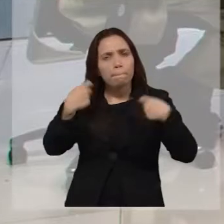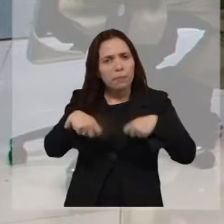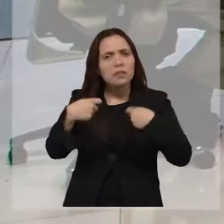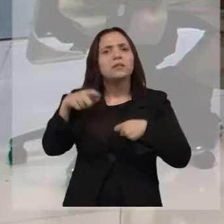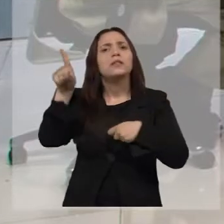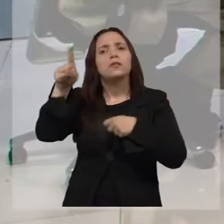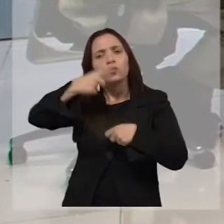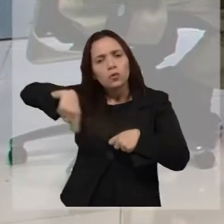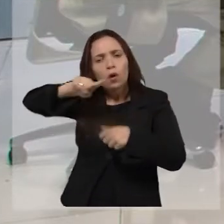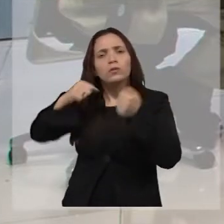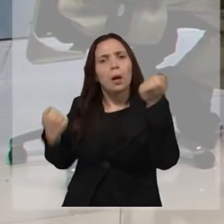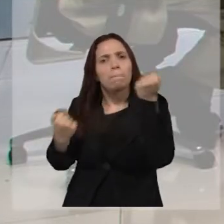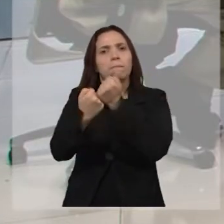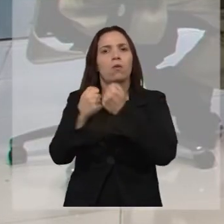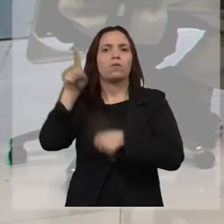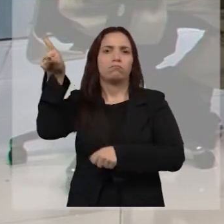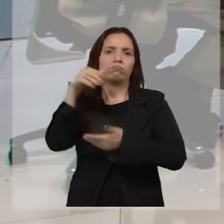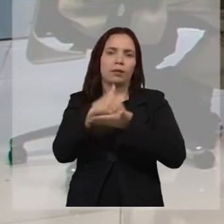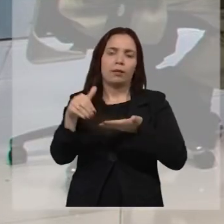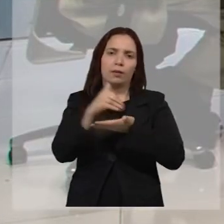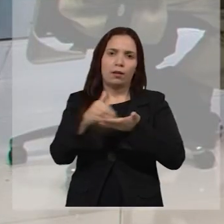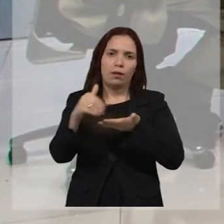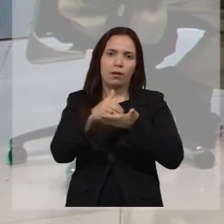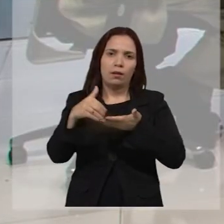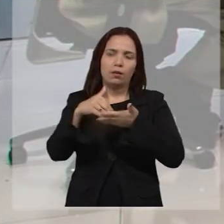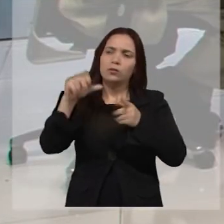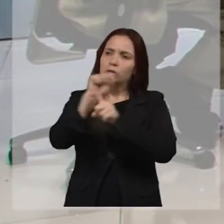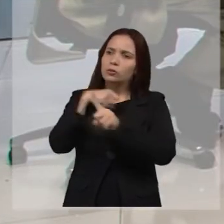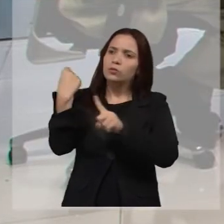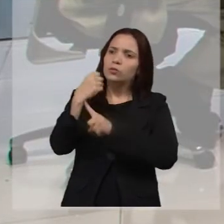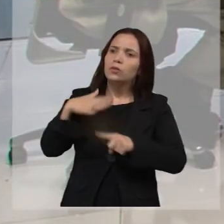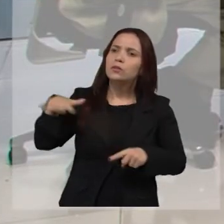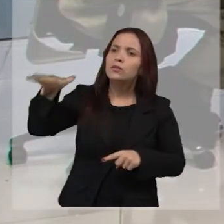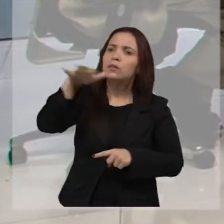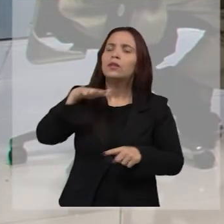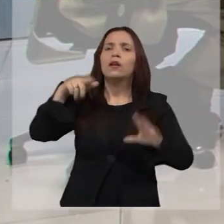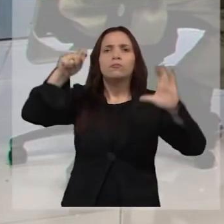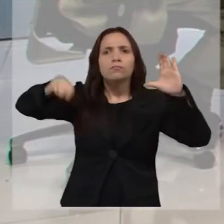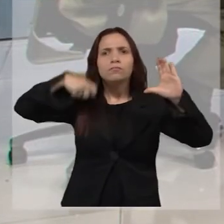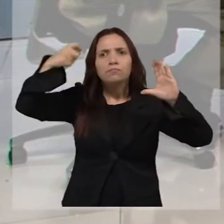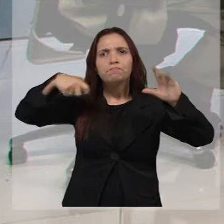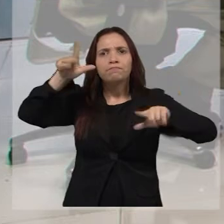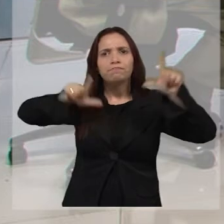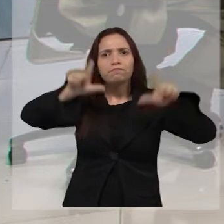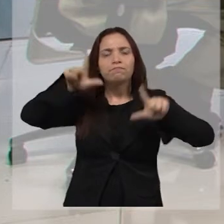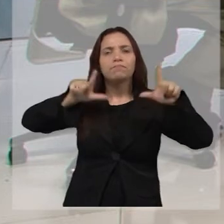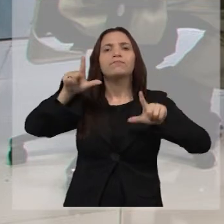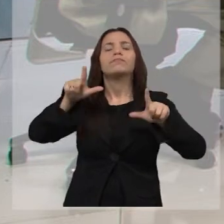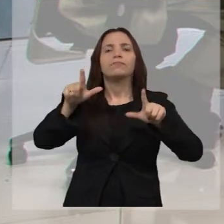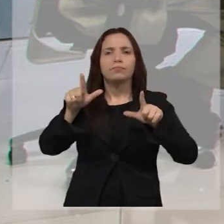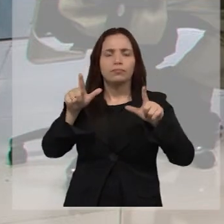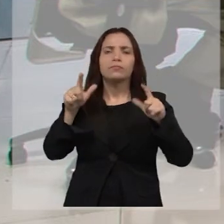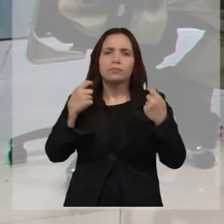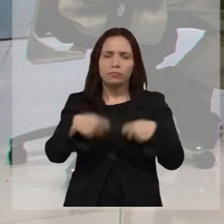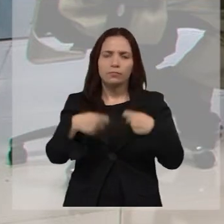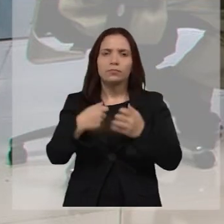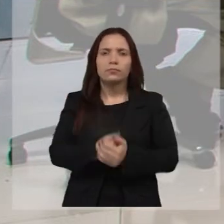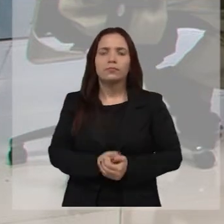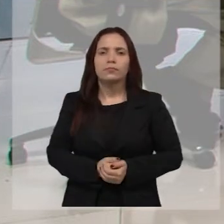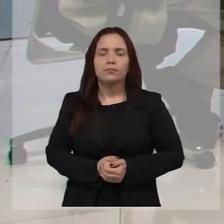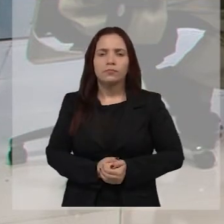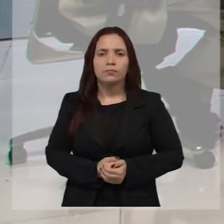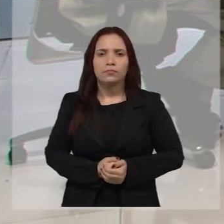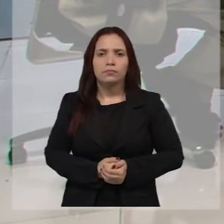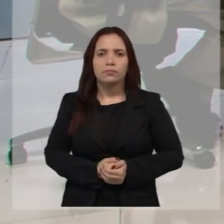acho que merece todo o apoio, merece todo o apoio da sociedade, todo o apoio da imprensa, esse trabalho que o secretário essa retirada